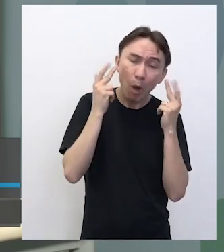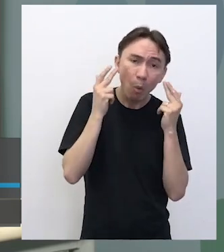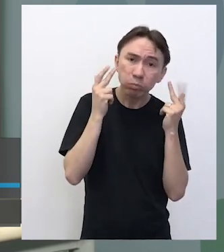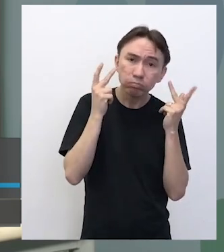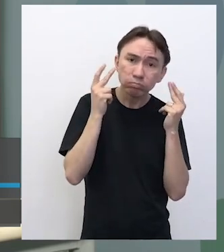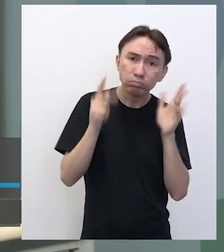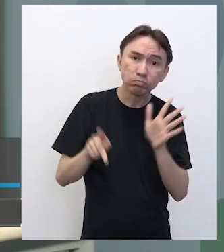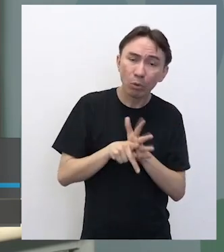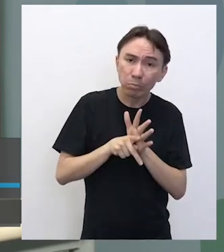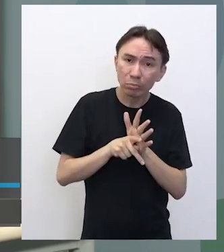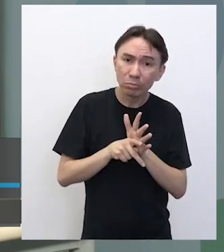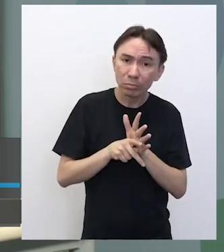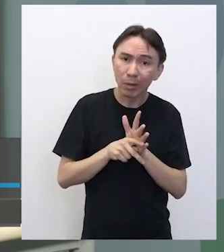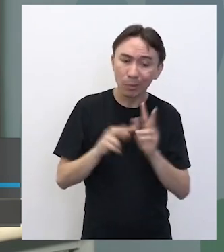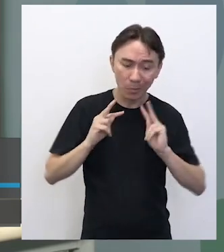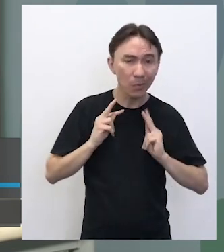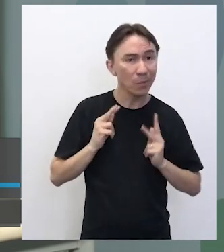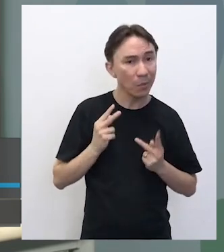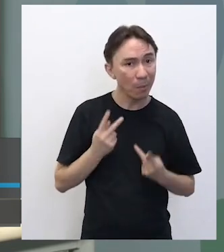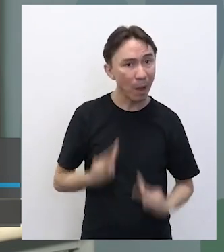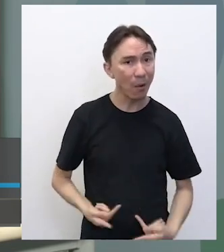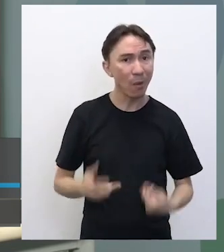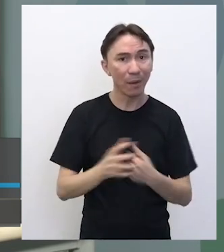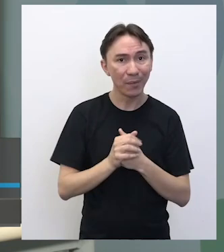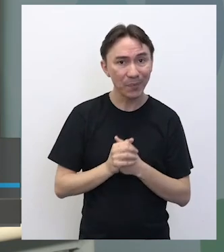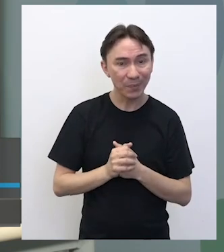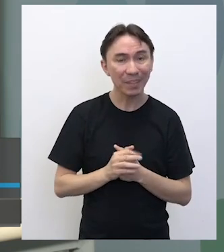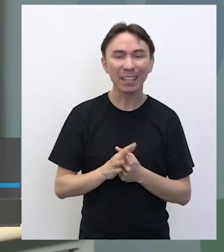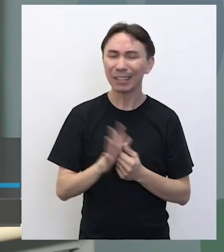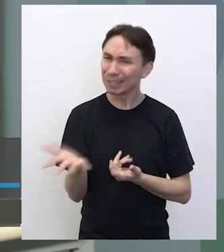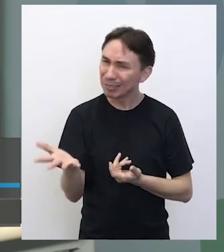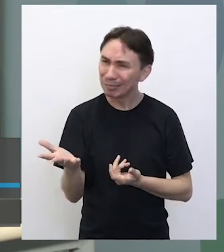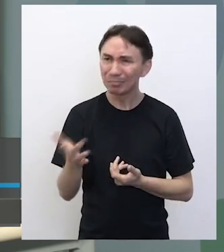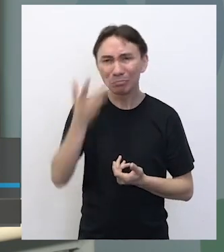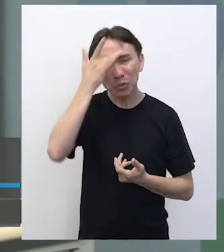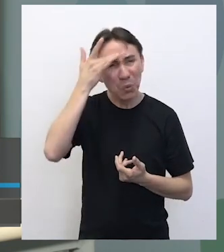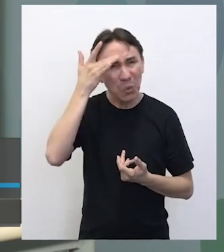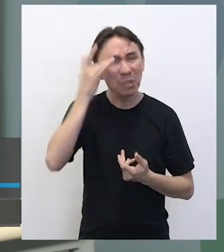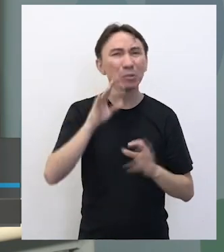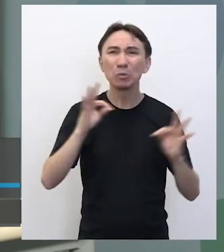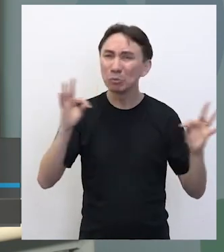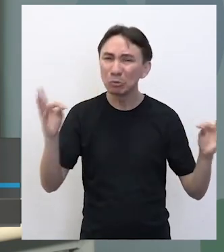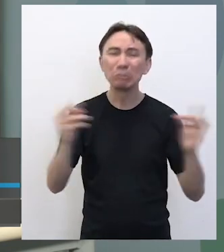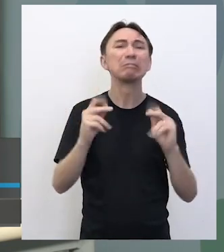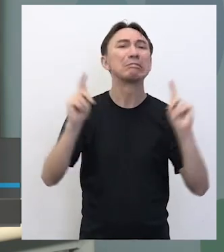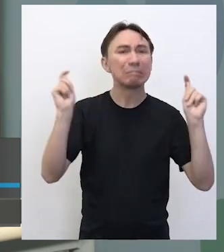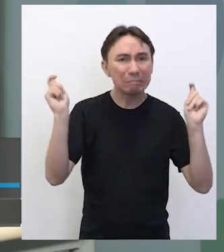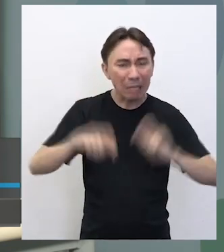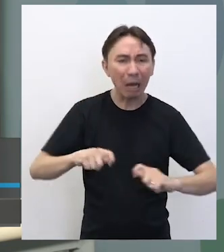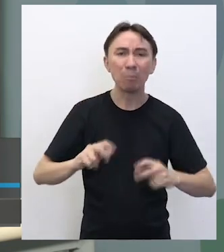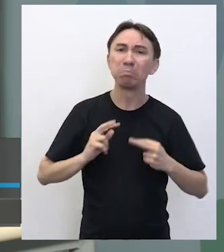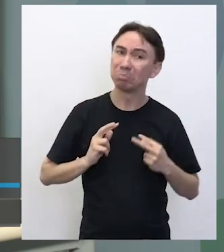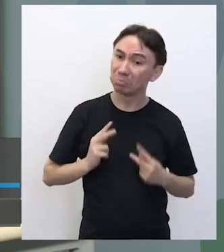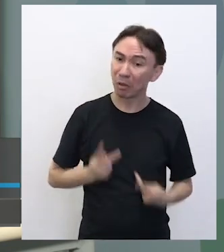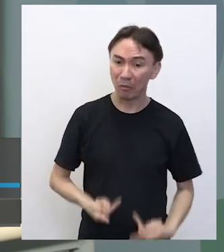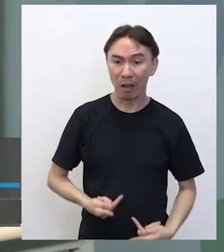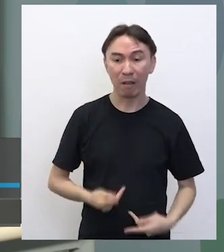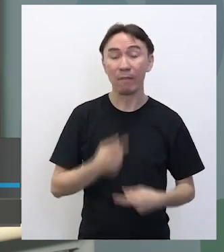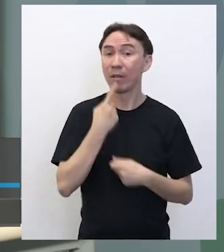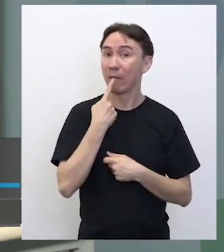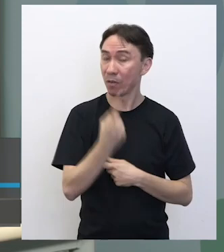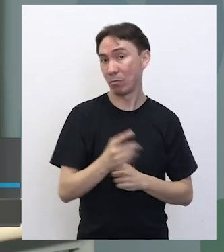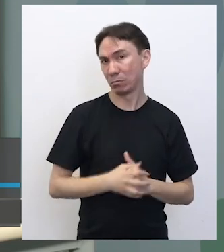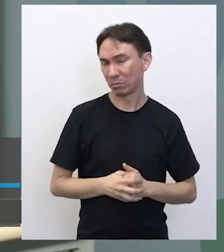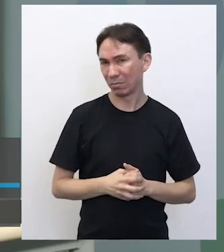então, todo homem poderia ser considerado naturalmente um filósofo. O